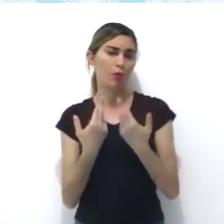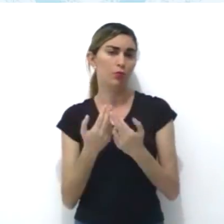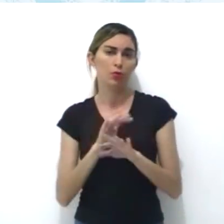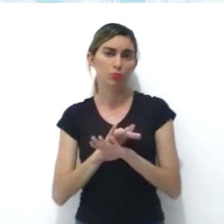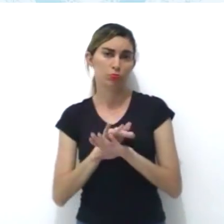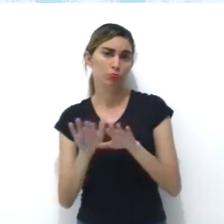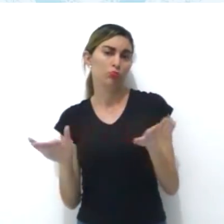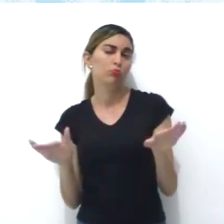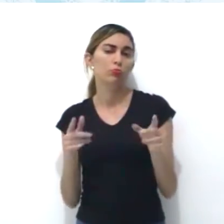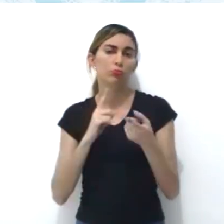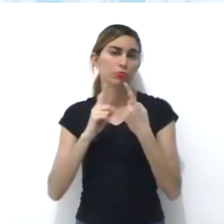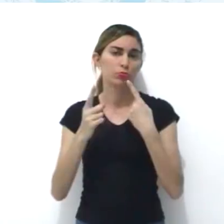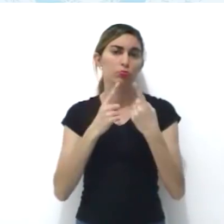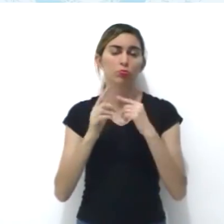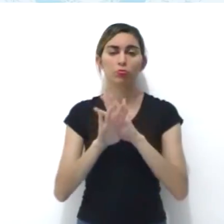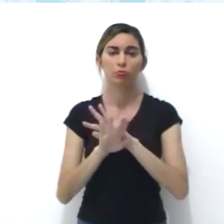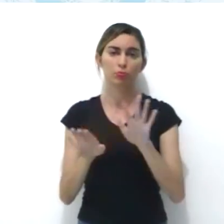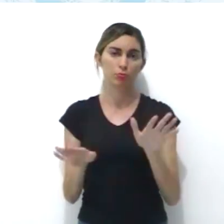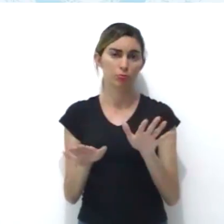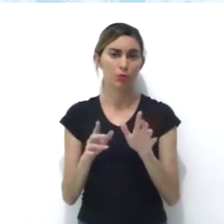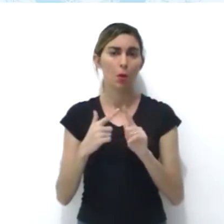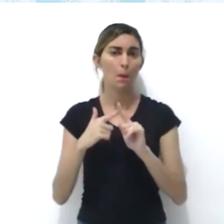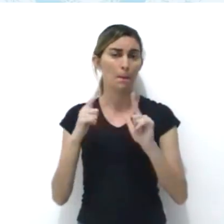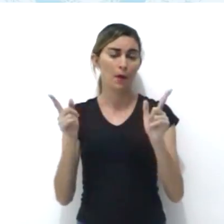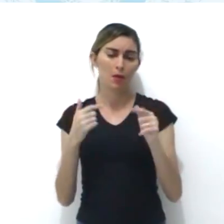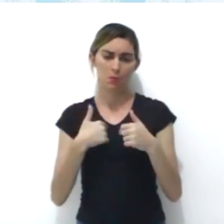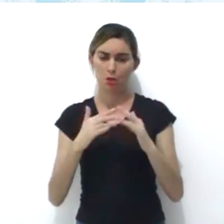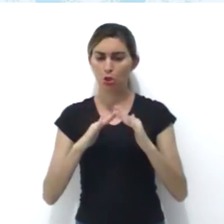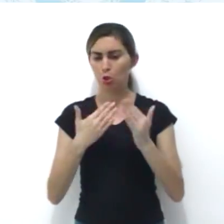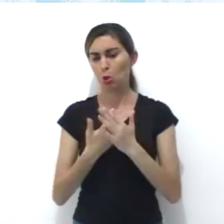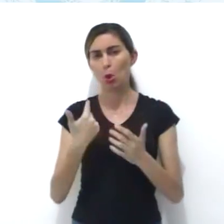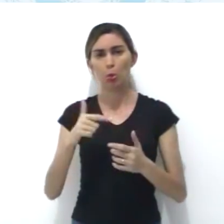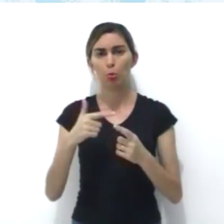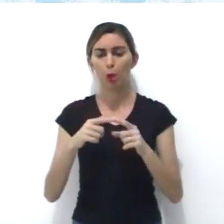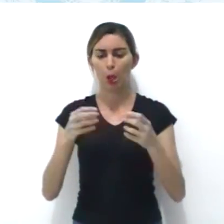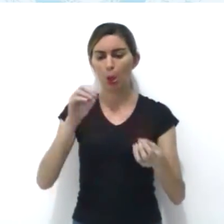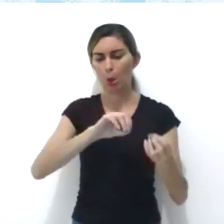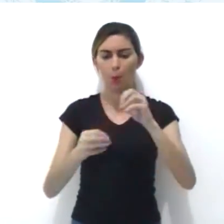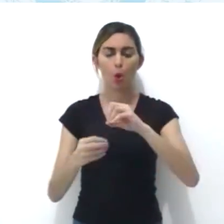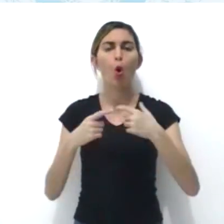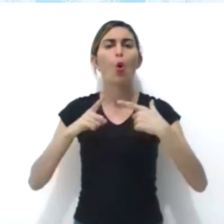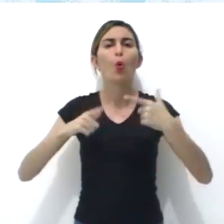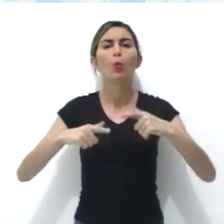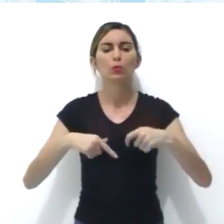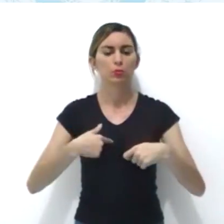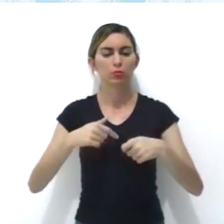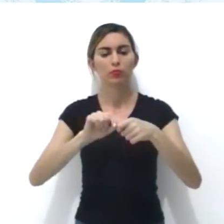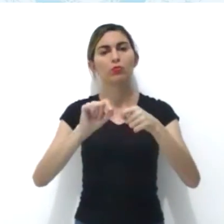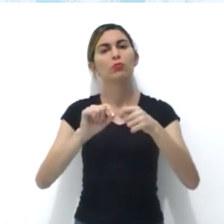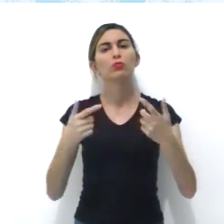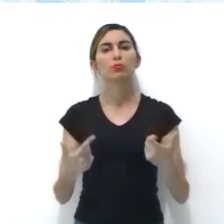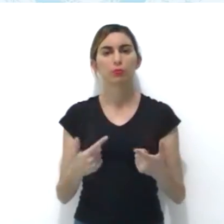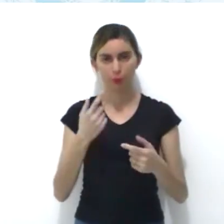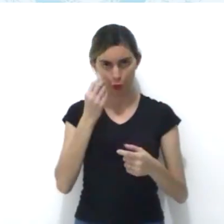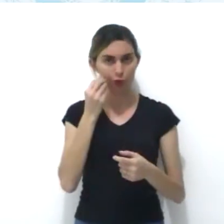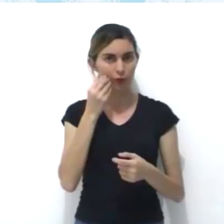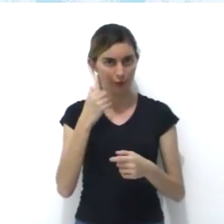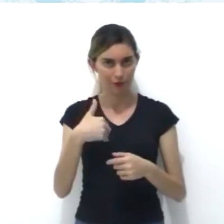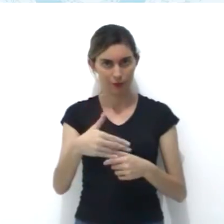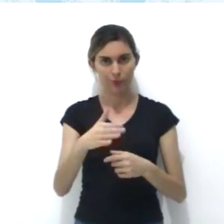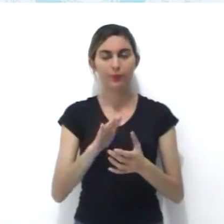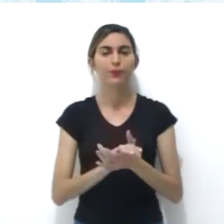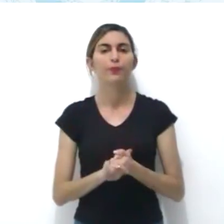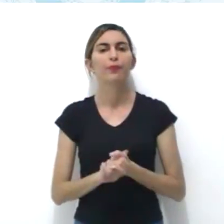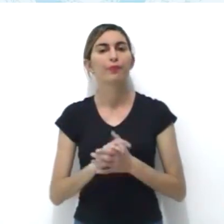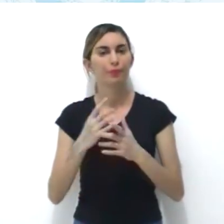essa reunião realmente para discutir. Mas a minha escola não tem laboratório. Onde é que eu faço isso? A gente vai ver isso daqui a